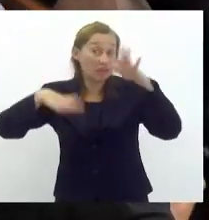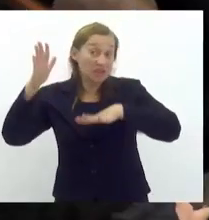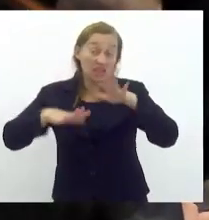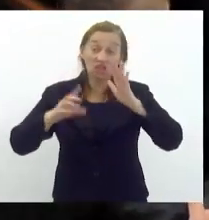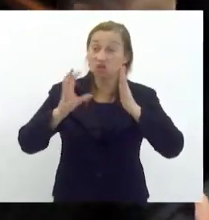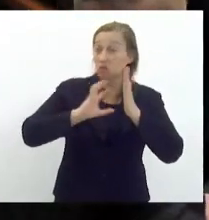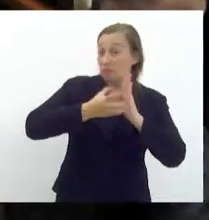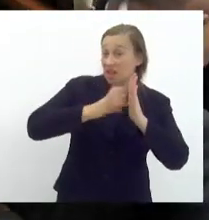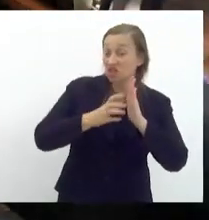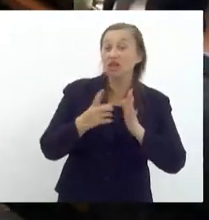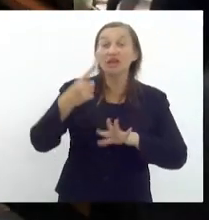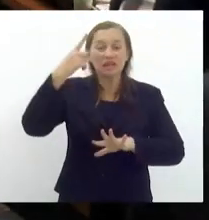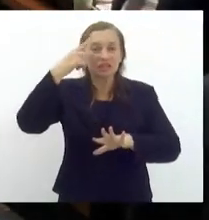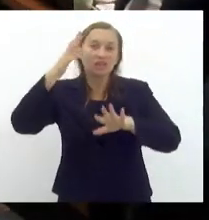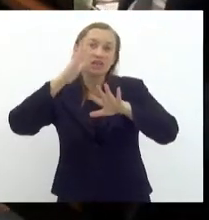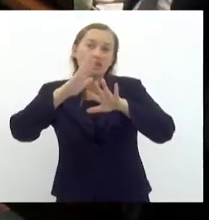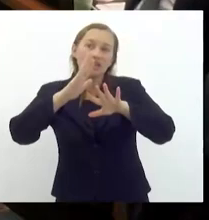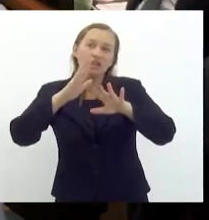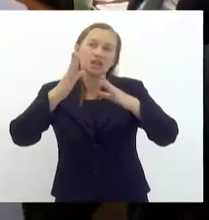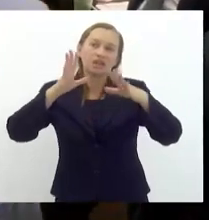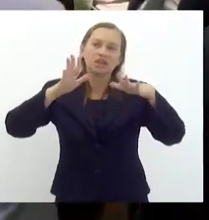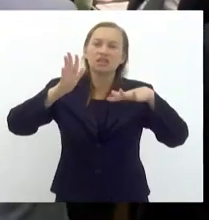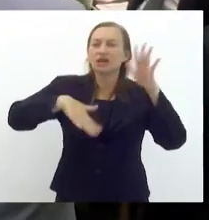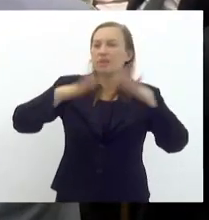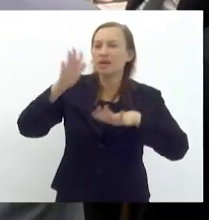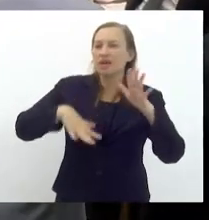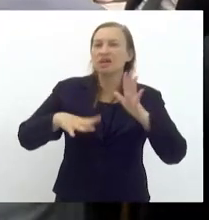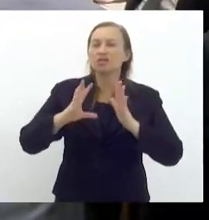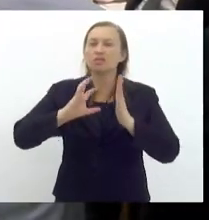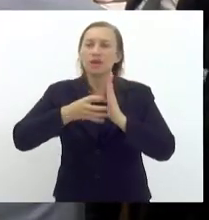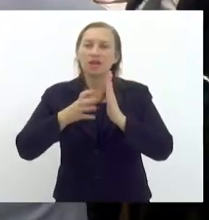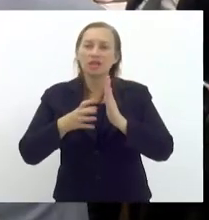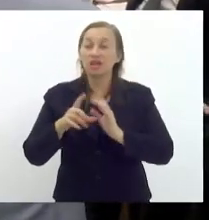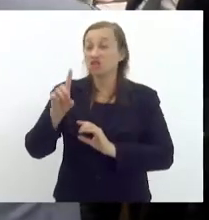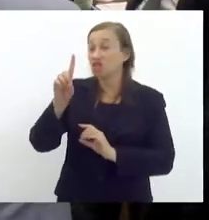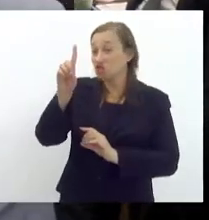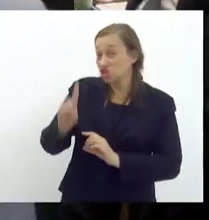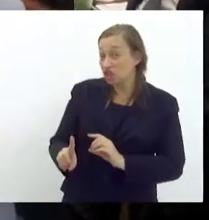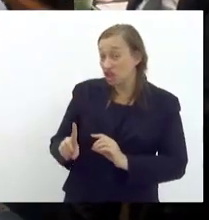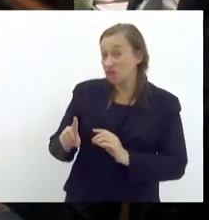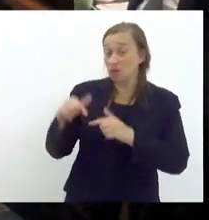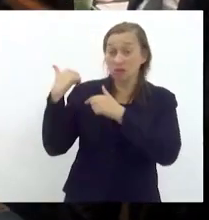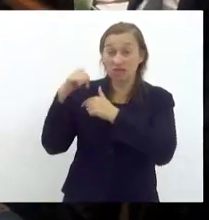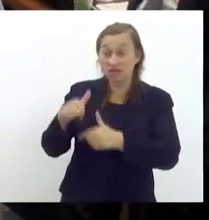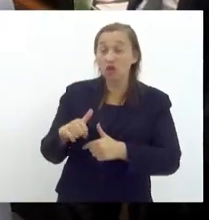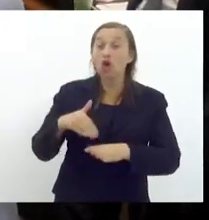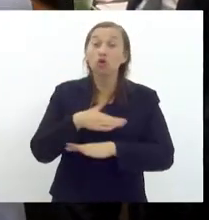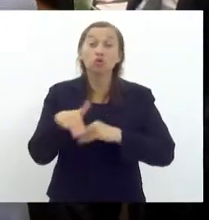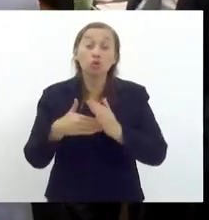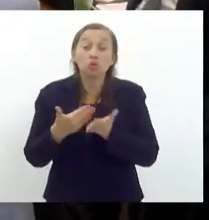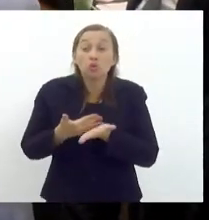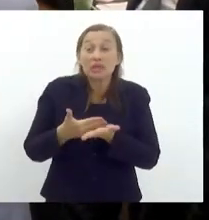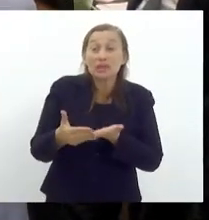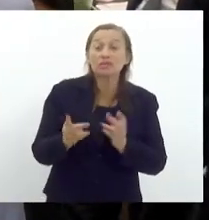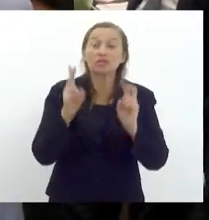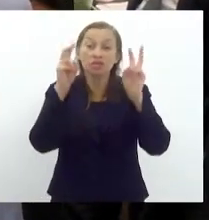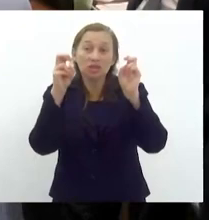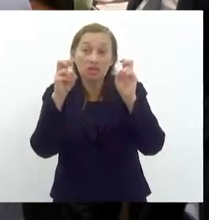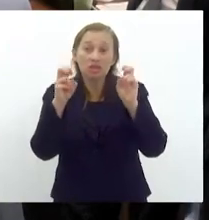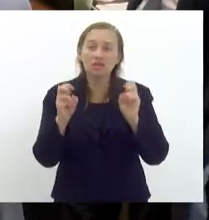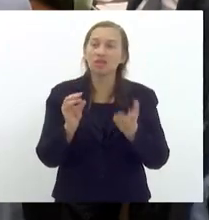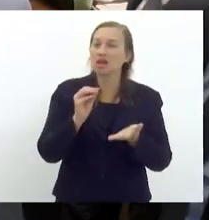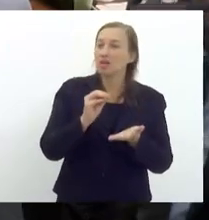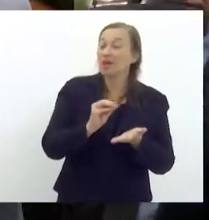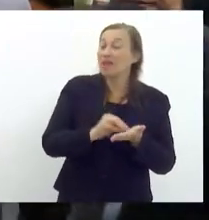já logo com um deputado de direita de conservadores liberais todo o início dessa questão se dá pela